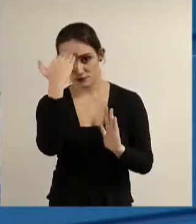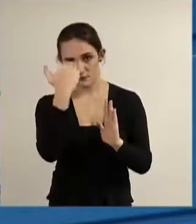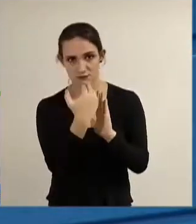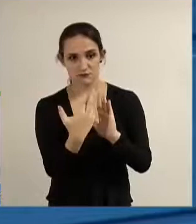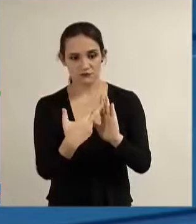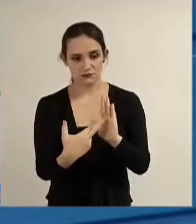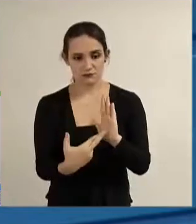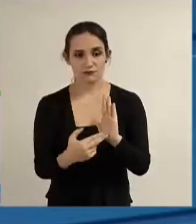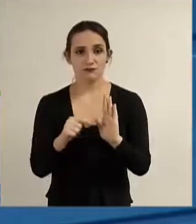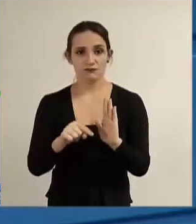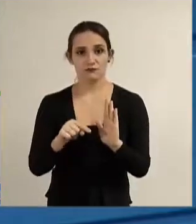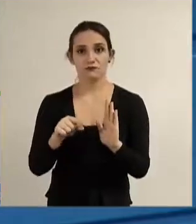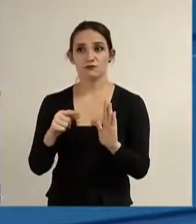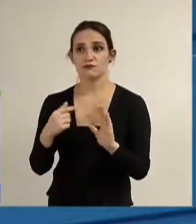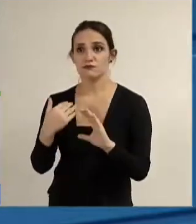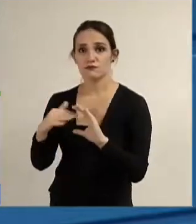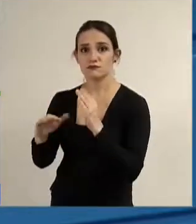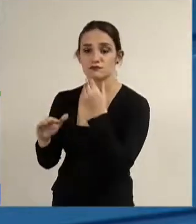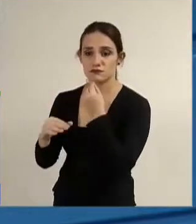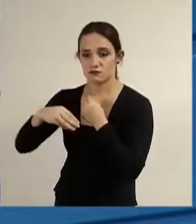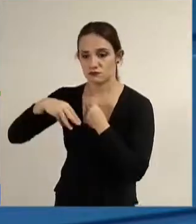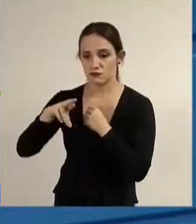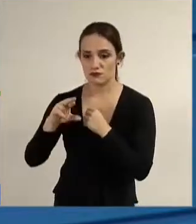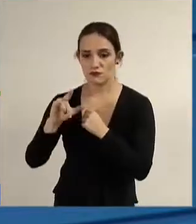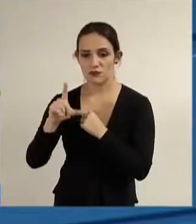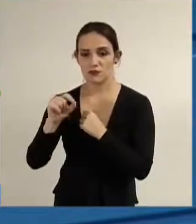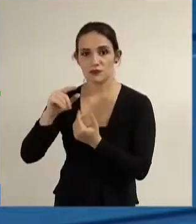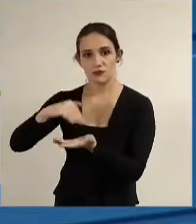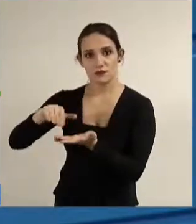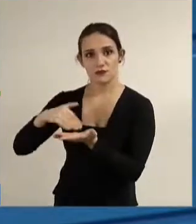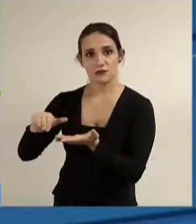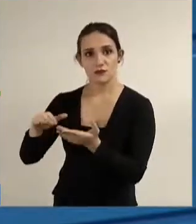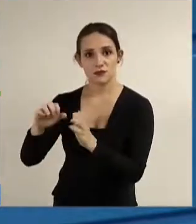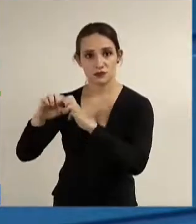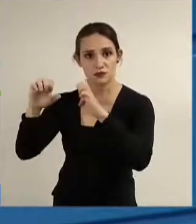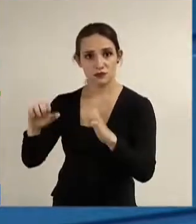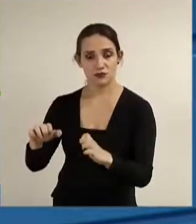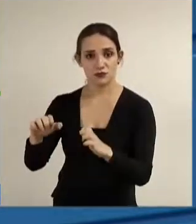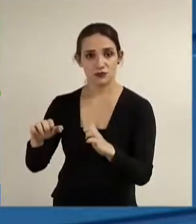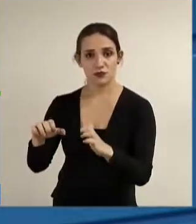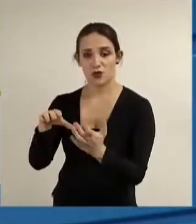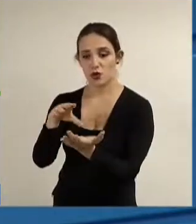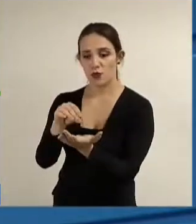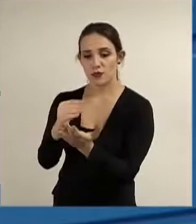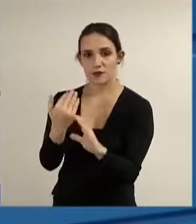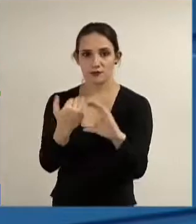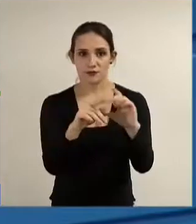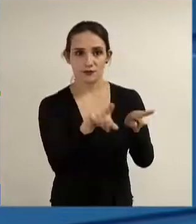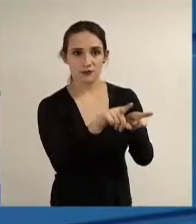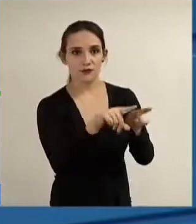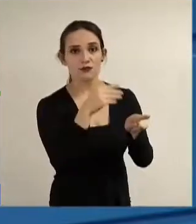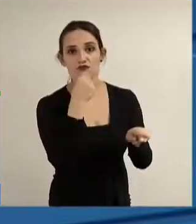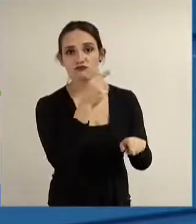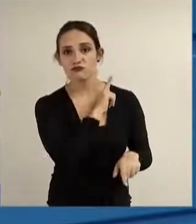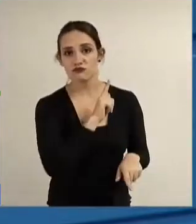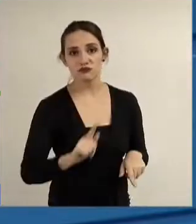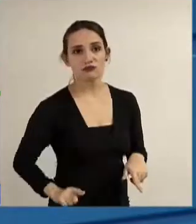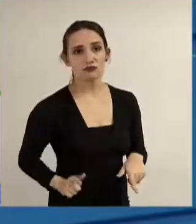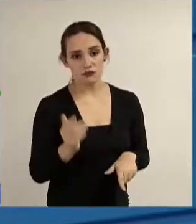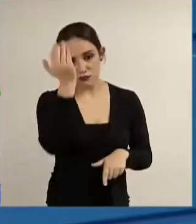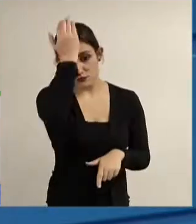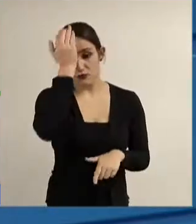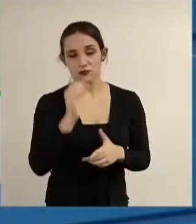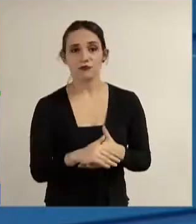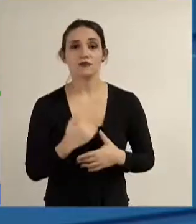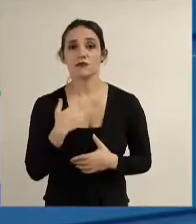seja encaminhado expediente ao senhor Murilo Zawid, secretário de Estado de Infraestrutura, com cópias ao governador Reinaldo Azambuja,